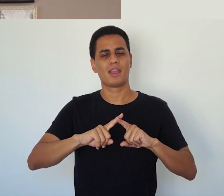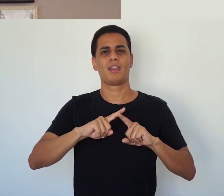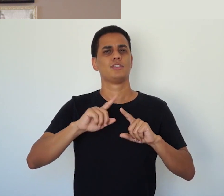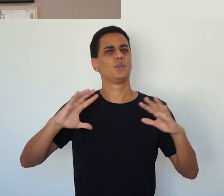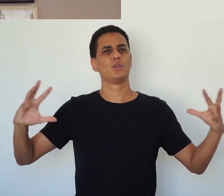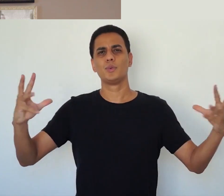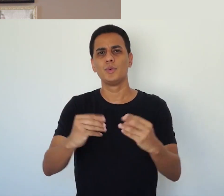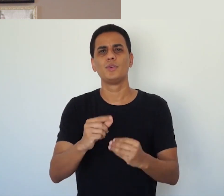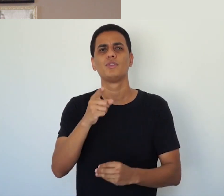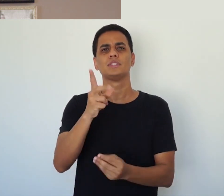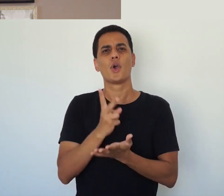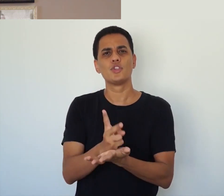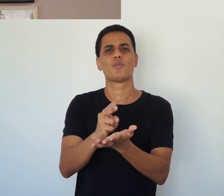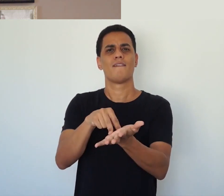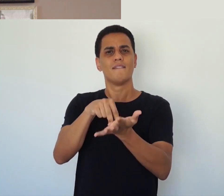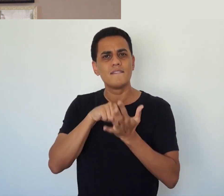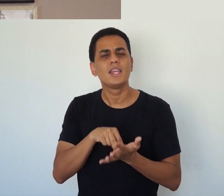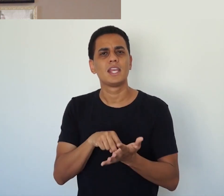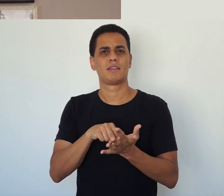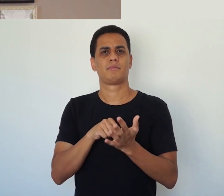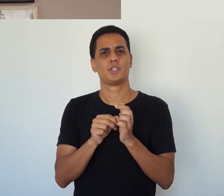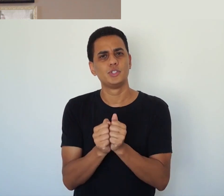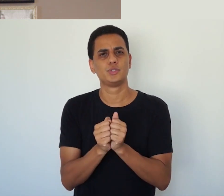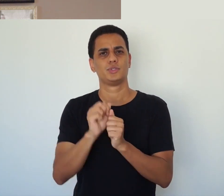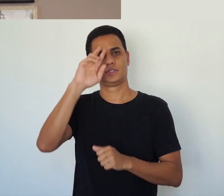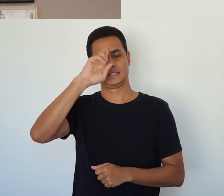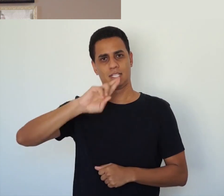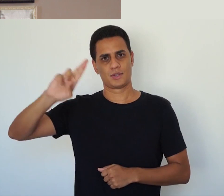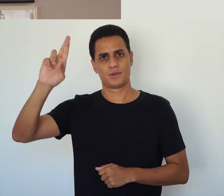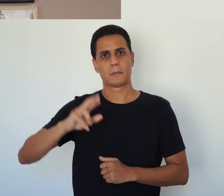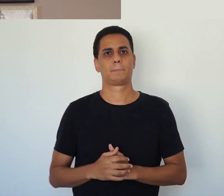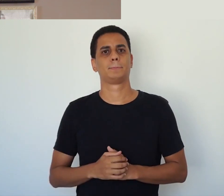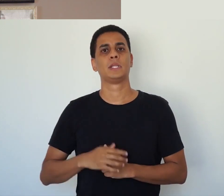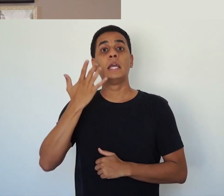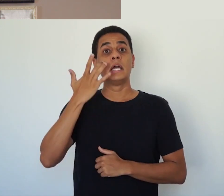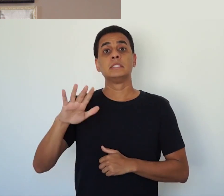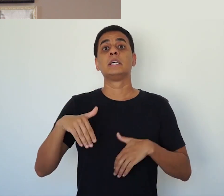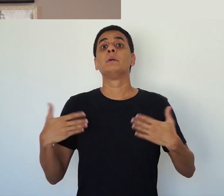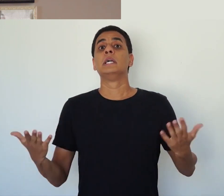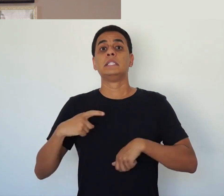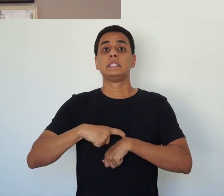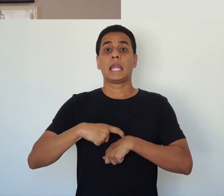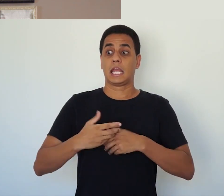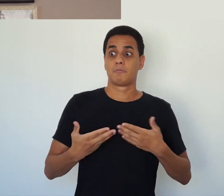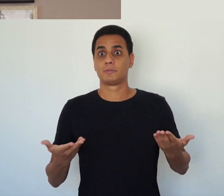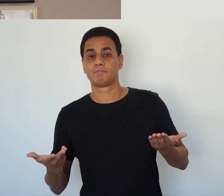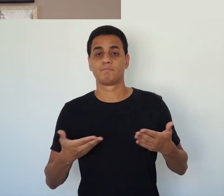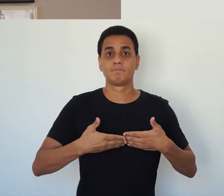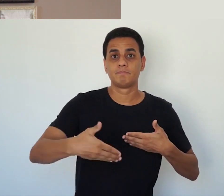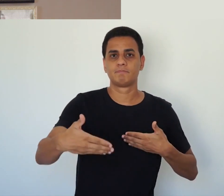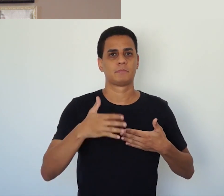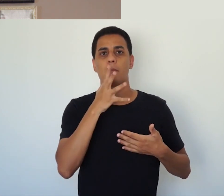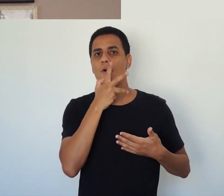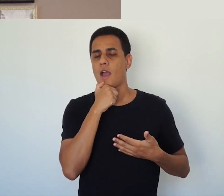A você também que é membro da nossa igreja, todos vocês, que vocês continuem firmes, perseverando no Senhor. Nós